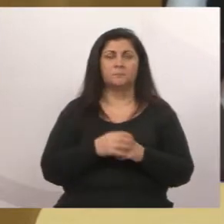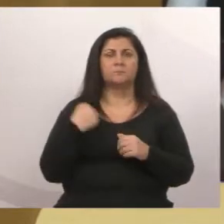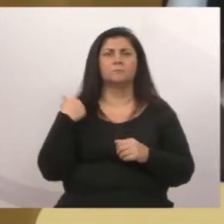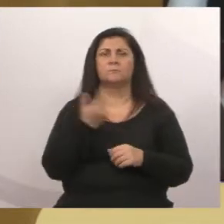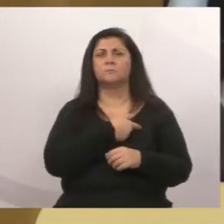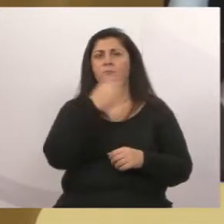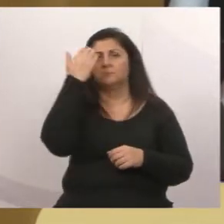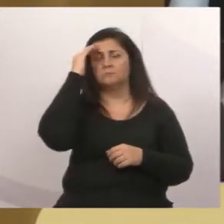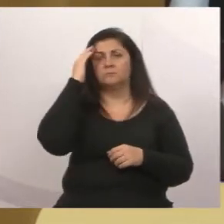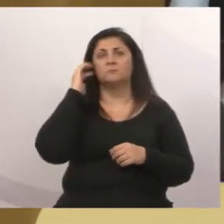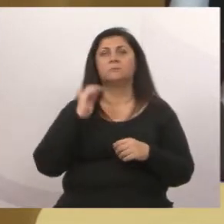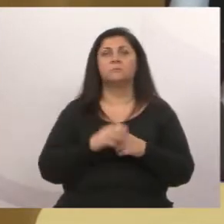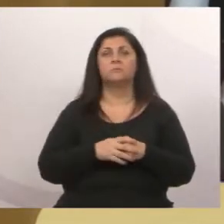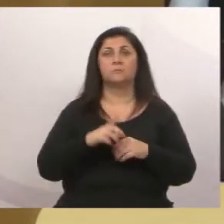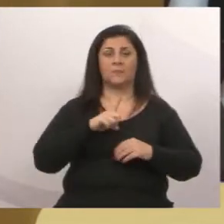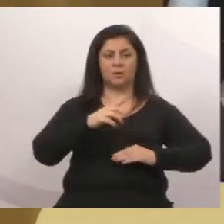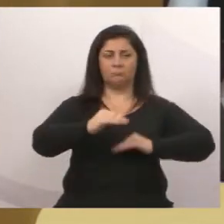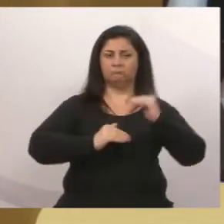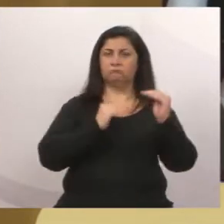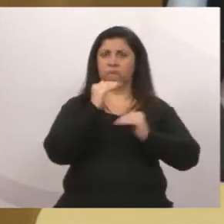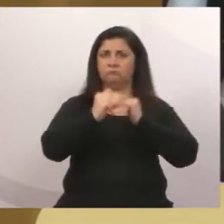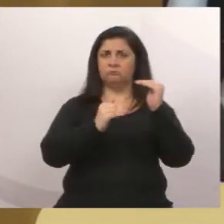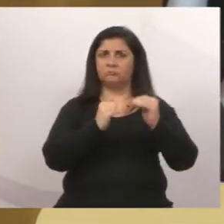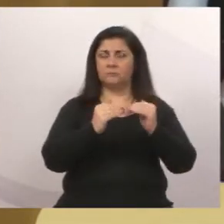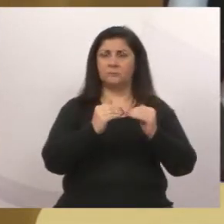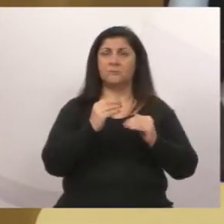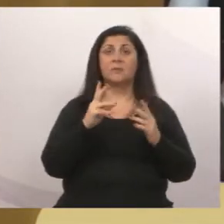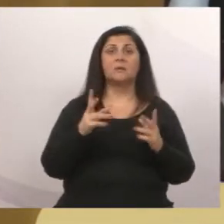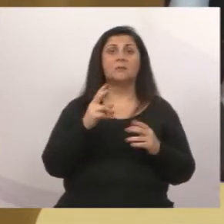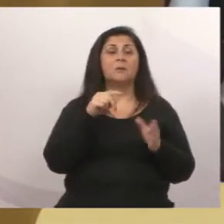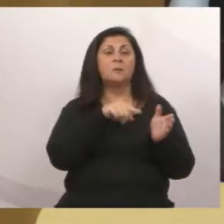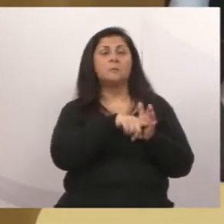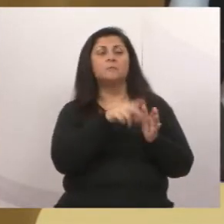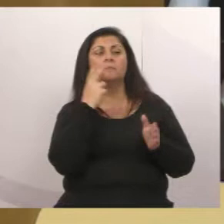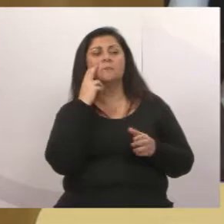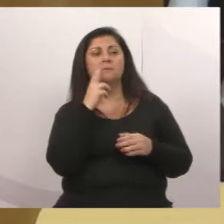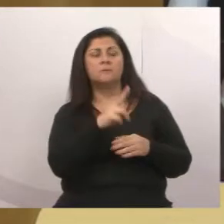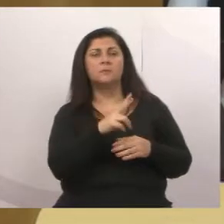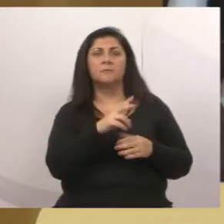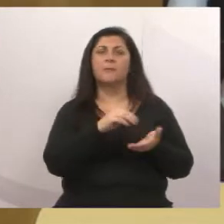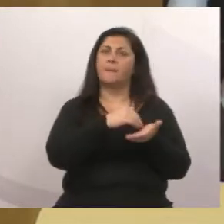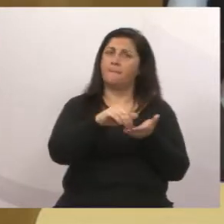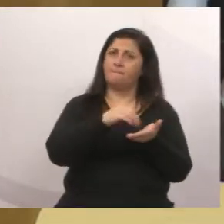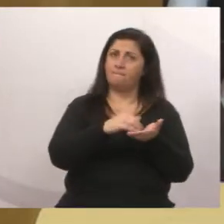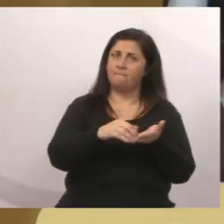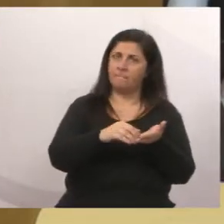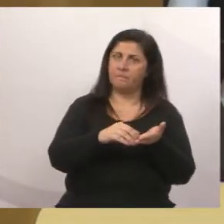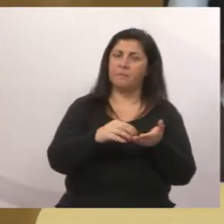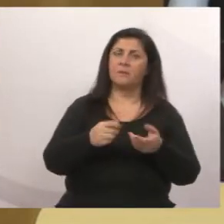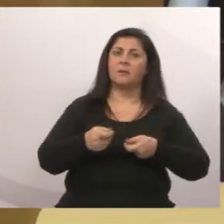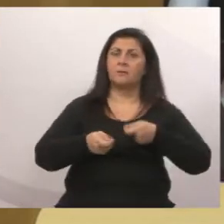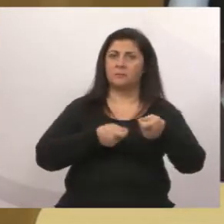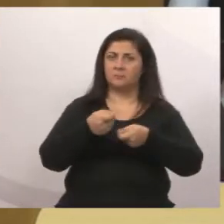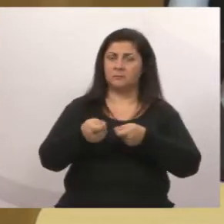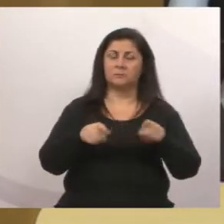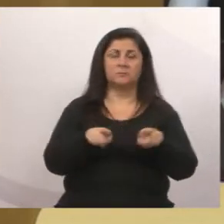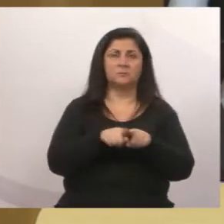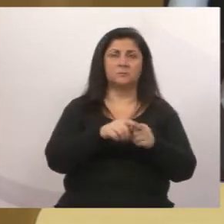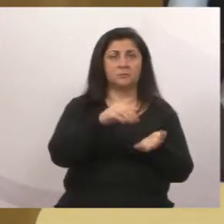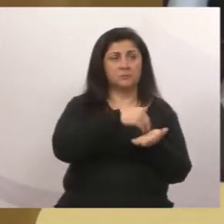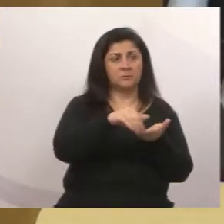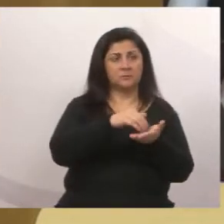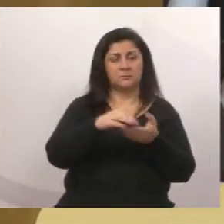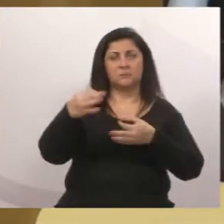entendemos necessário que seu desempenho seja avaliado pelos ocupantes dos cargos de secretário-diretor administrativo e secretário-diretor jurídico,